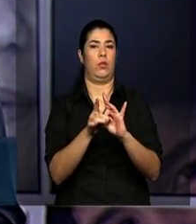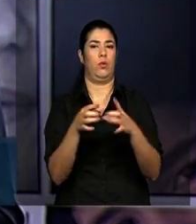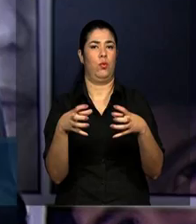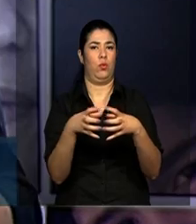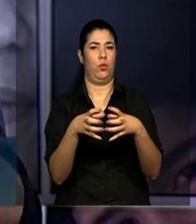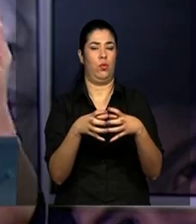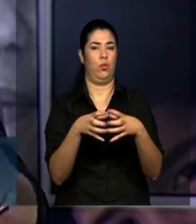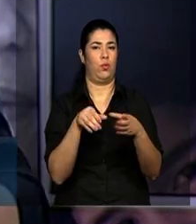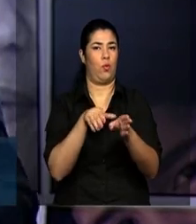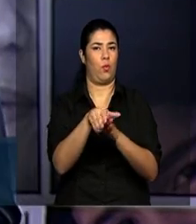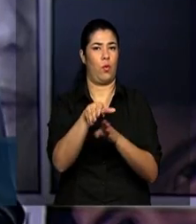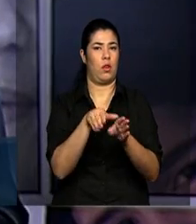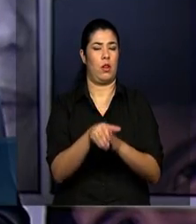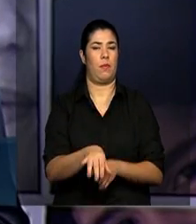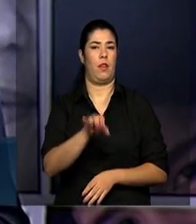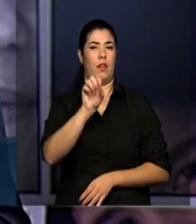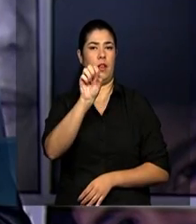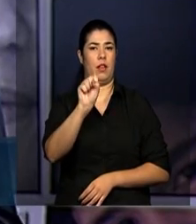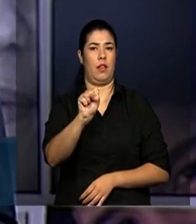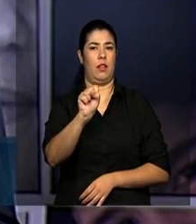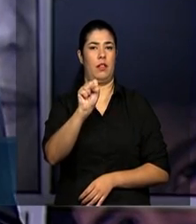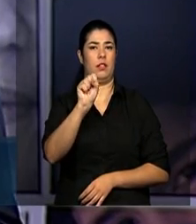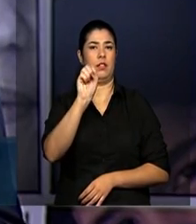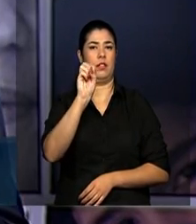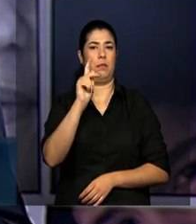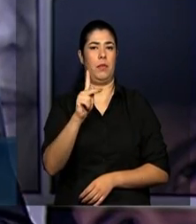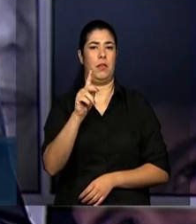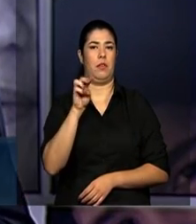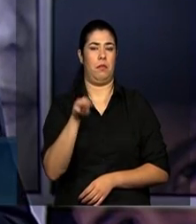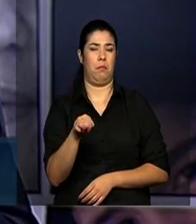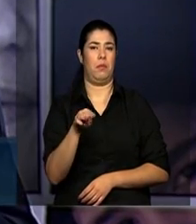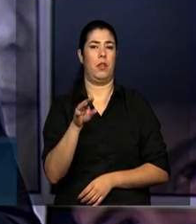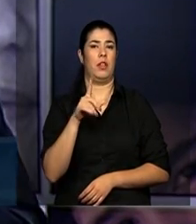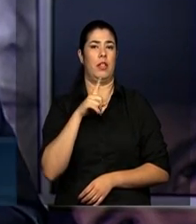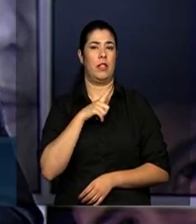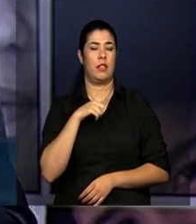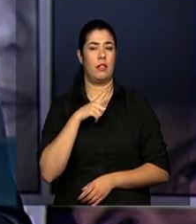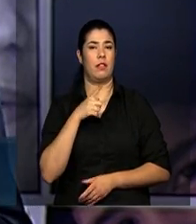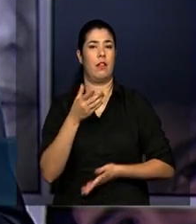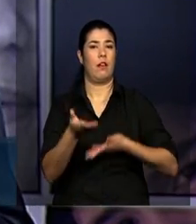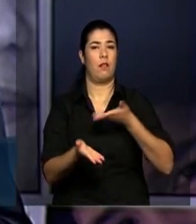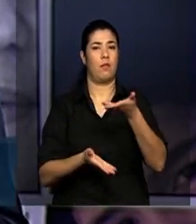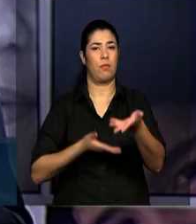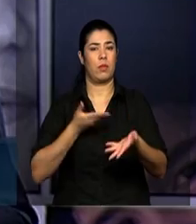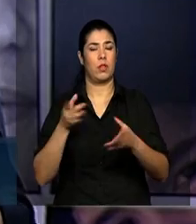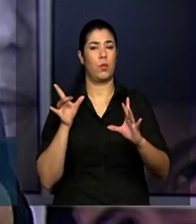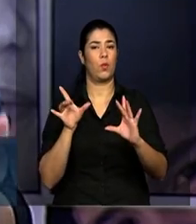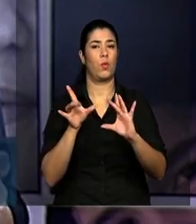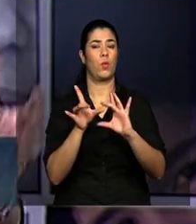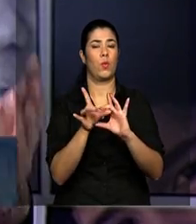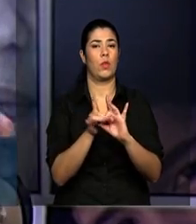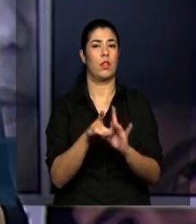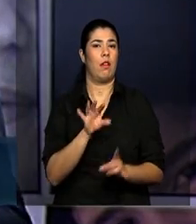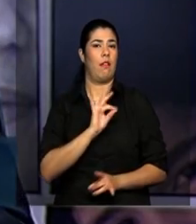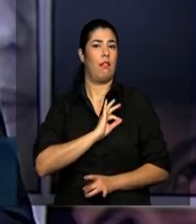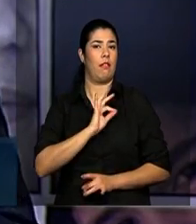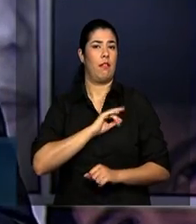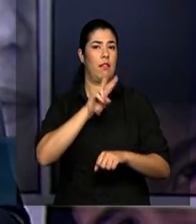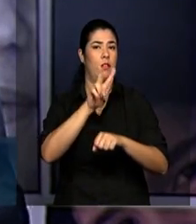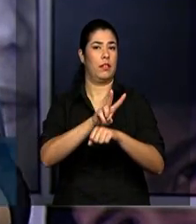SPM no apoio às delegacias de atendimento às mulheres. E seguimos os